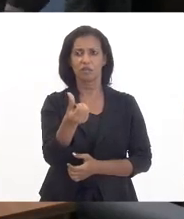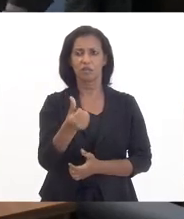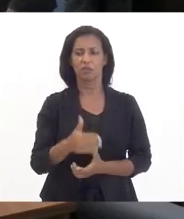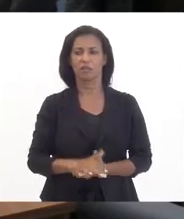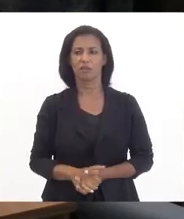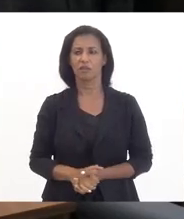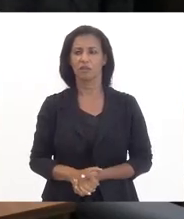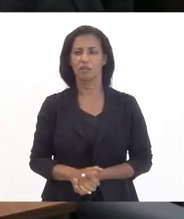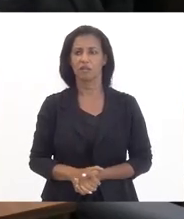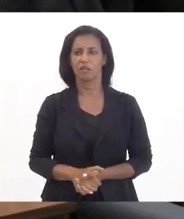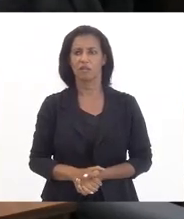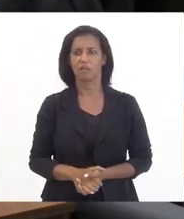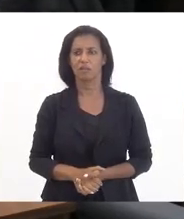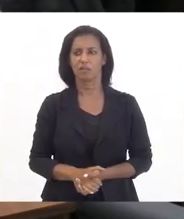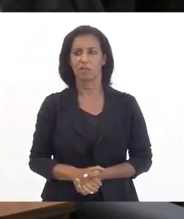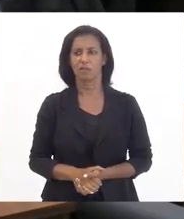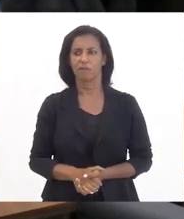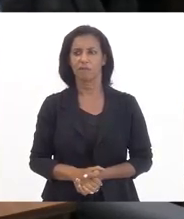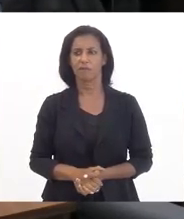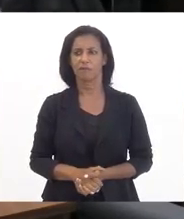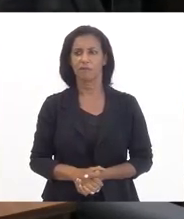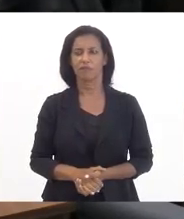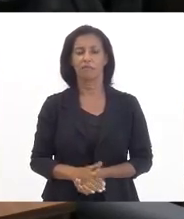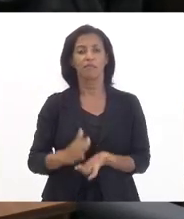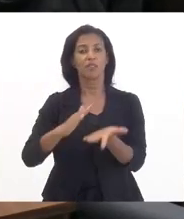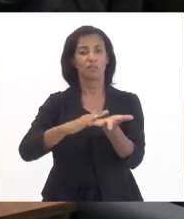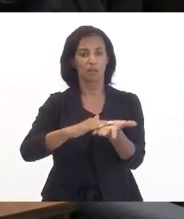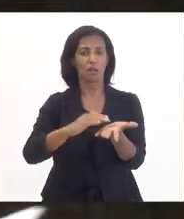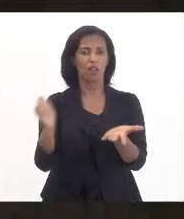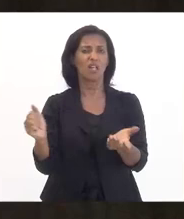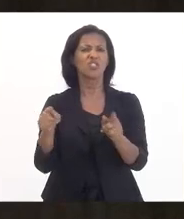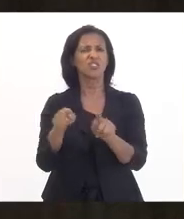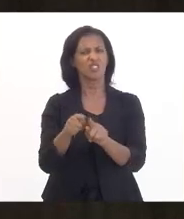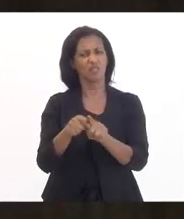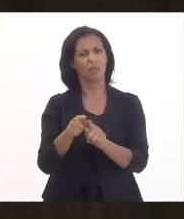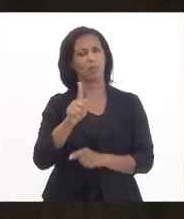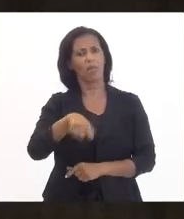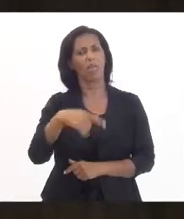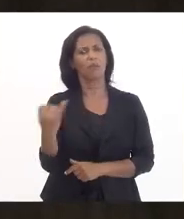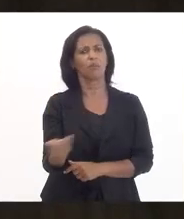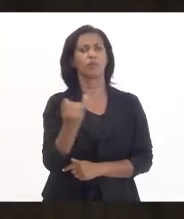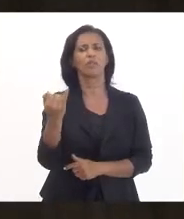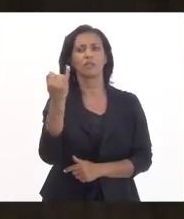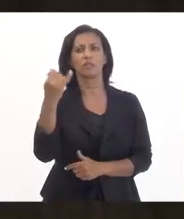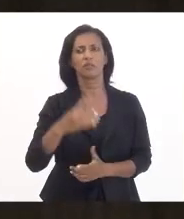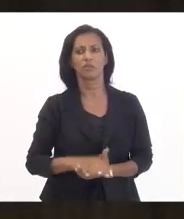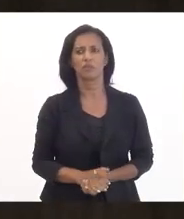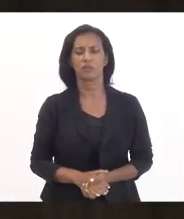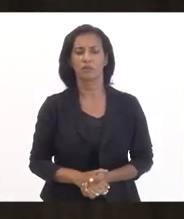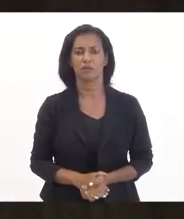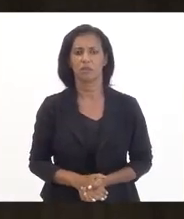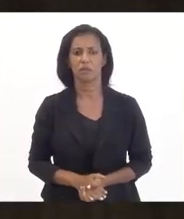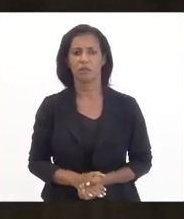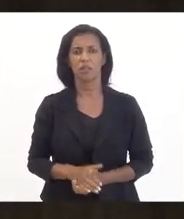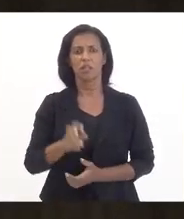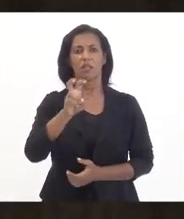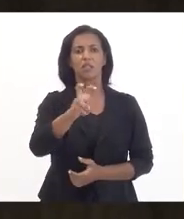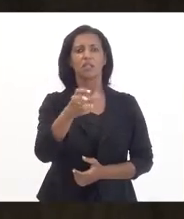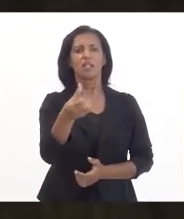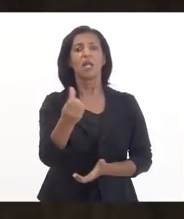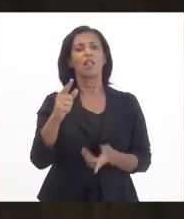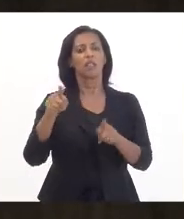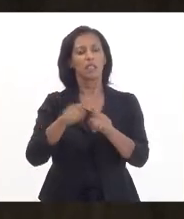Então. Quer retirar também? Retirar, porque é um projeto muito importante. Tá. Então, o 56º